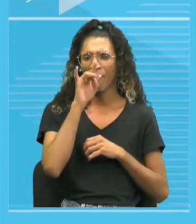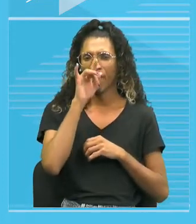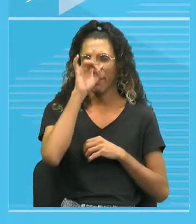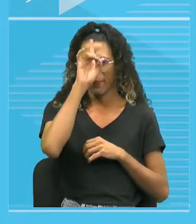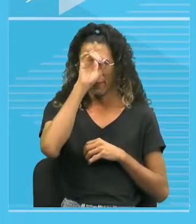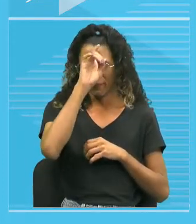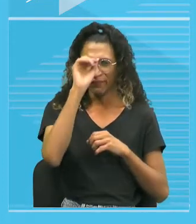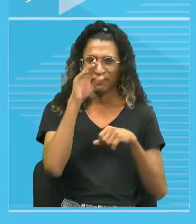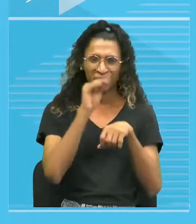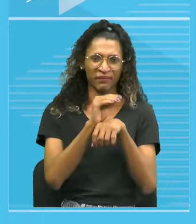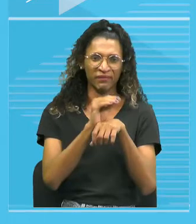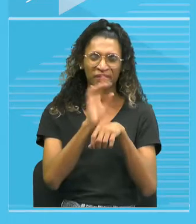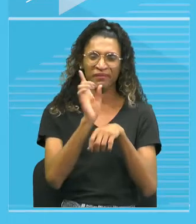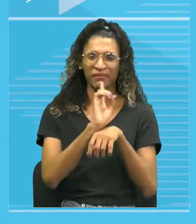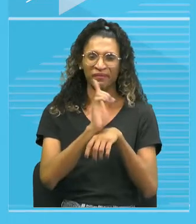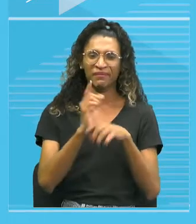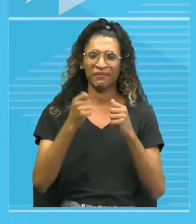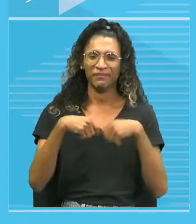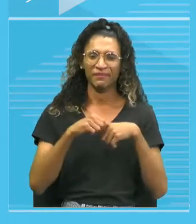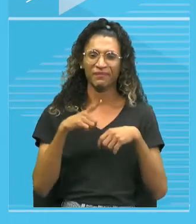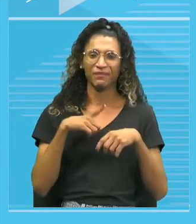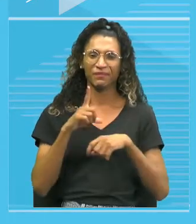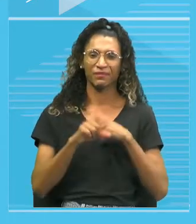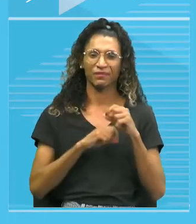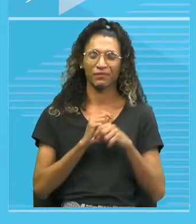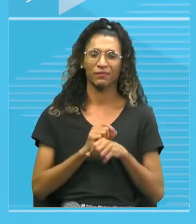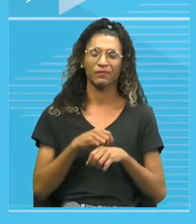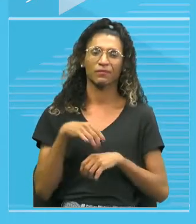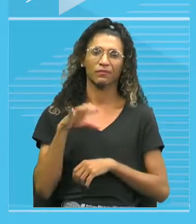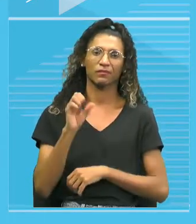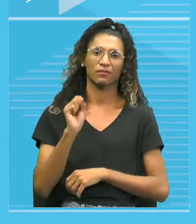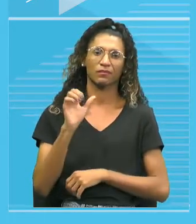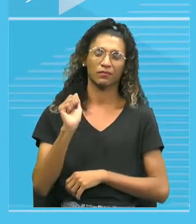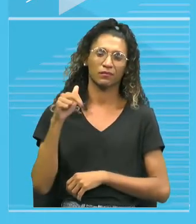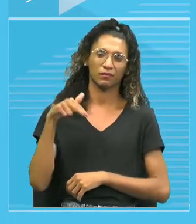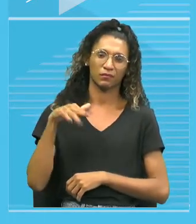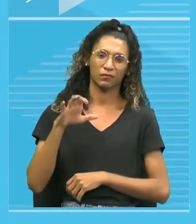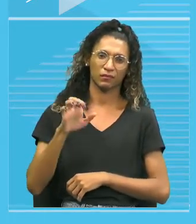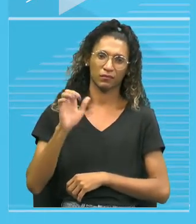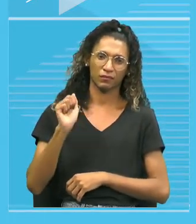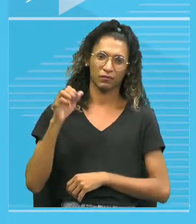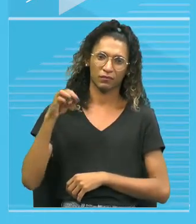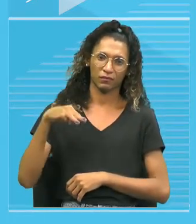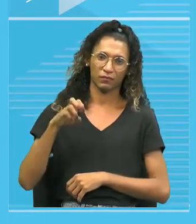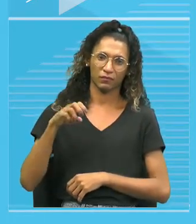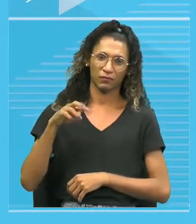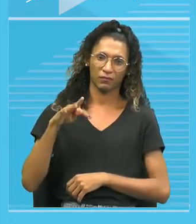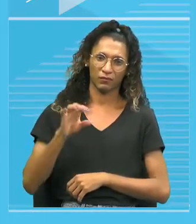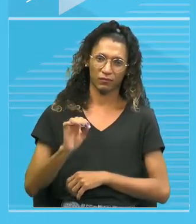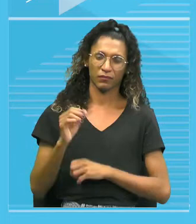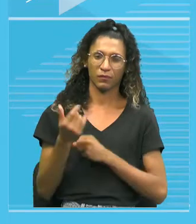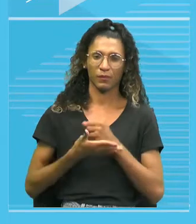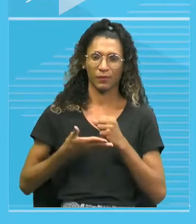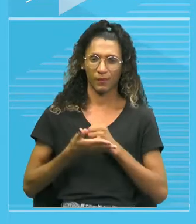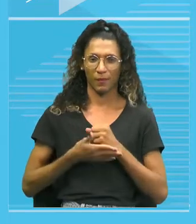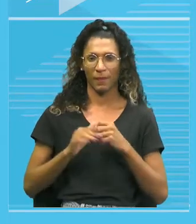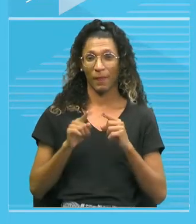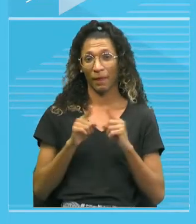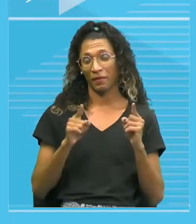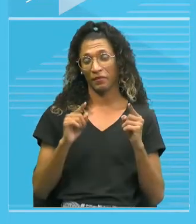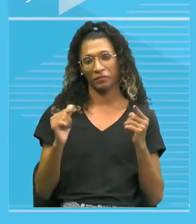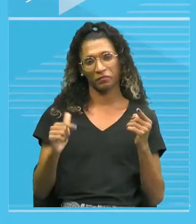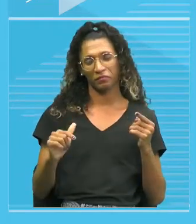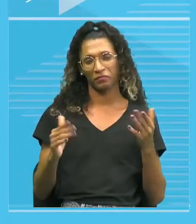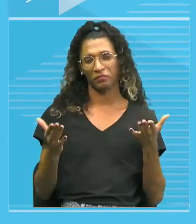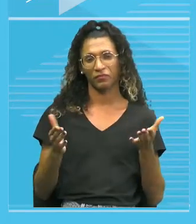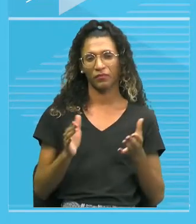houvesse uma cobertura de saneamento básico adequado. Houvesse uma cobertura. Mas, infelizmente, não há.